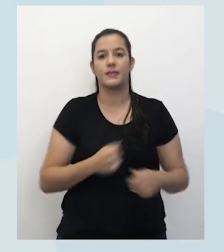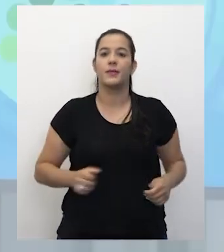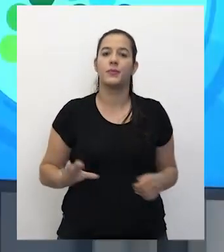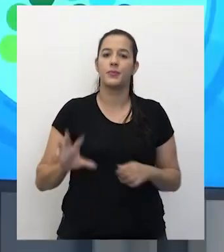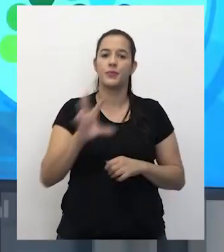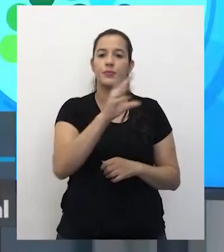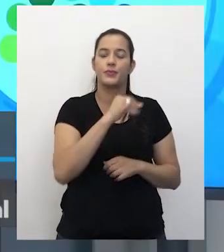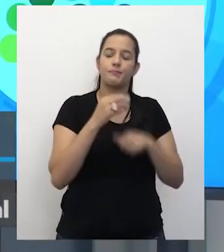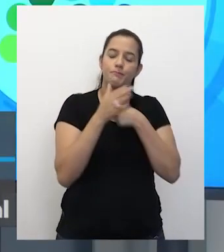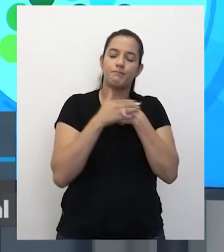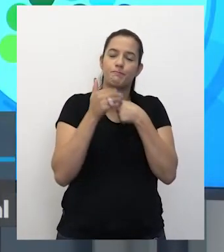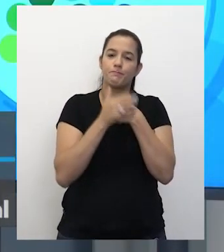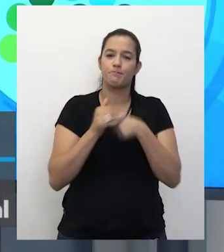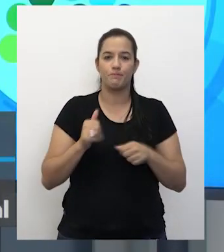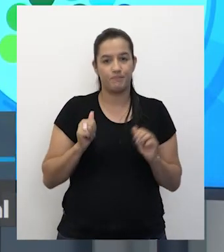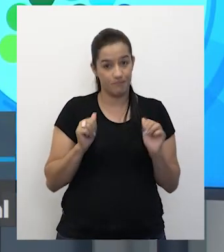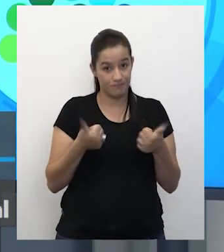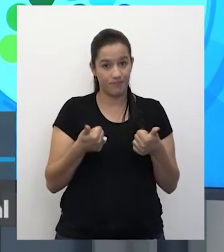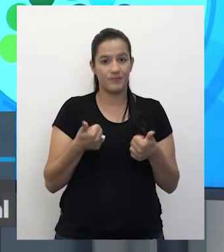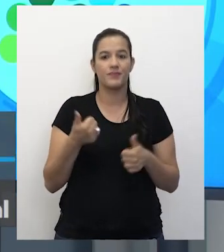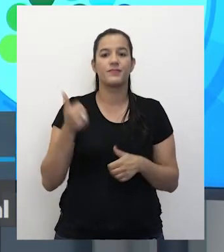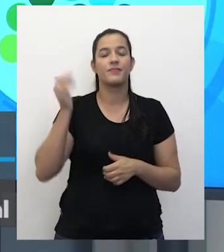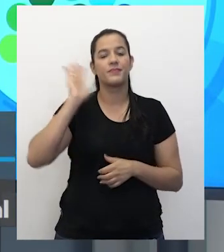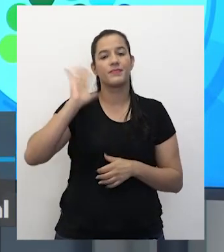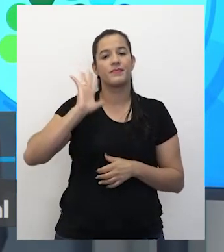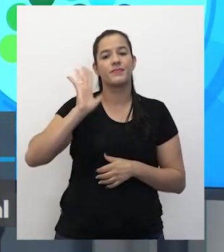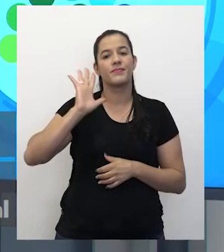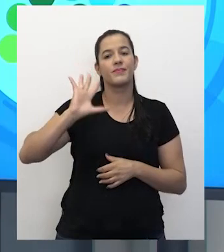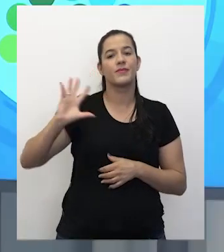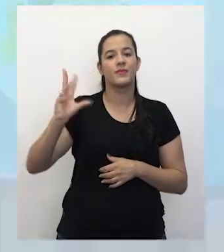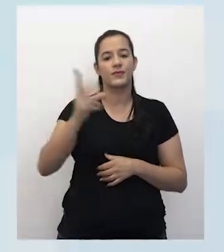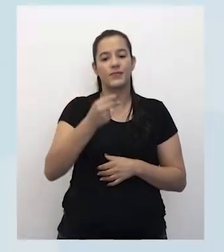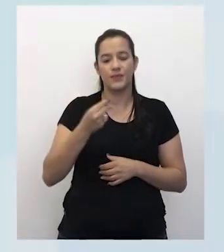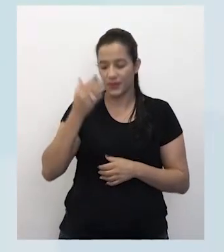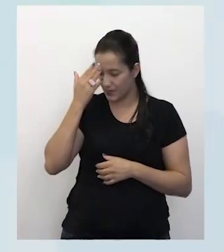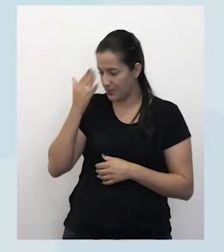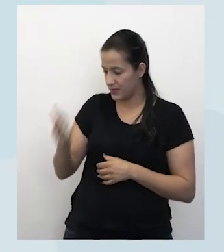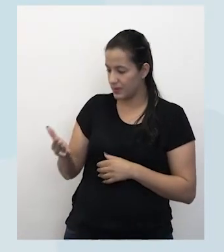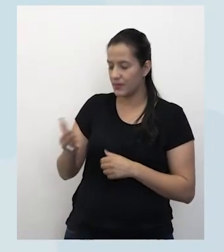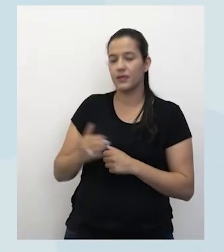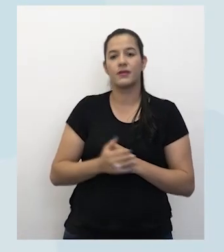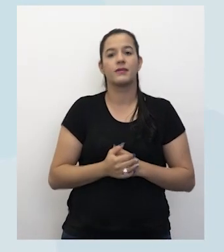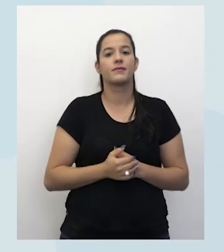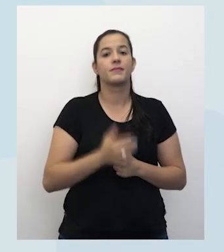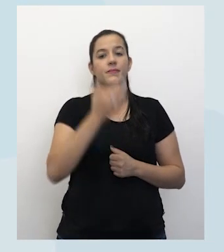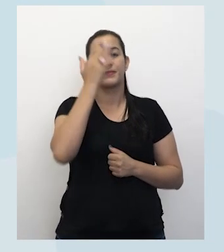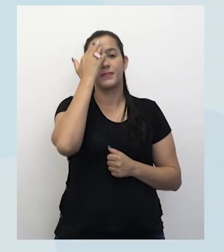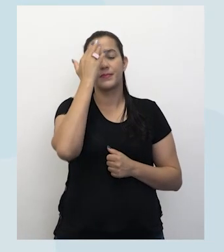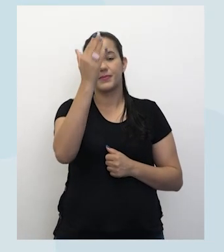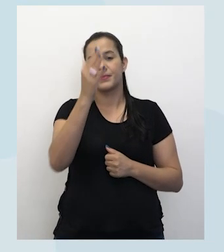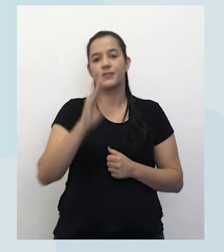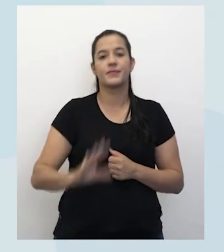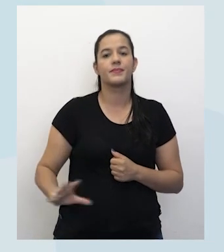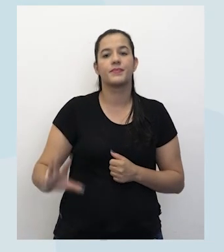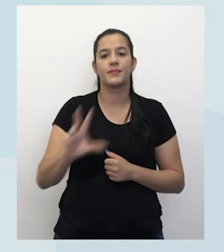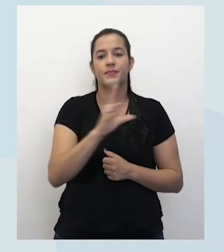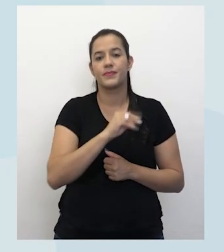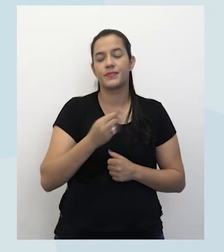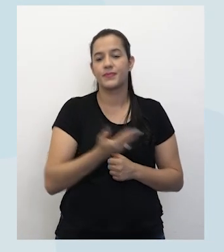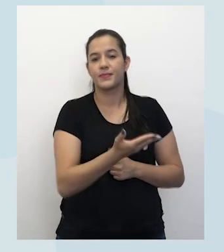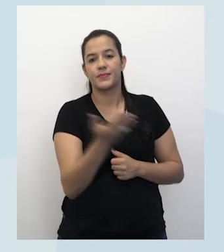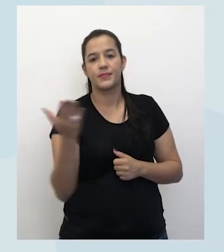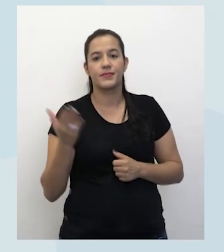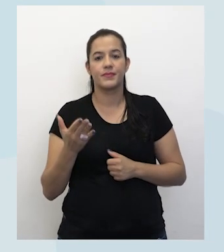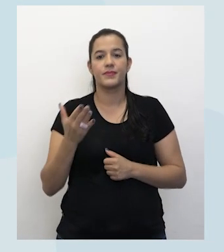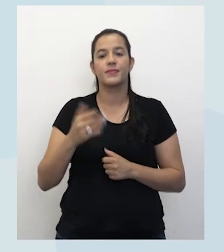e aconchegados. Um grande, grande beijo a todos. Meu querido amigo Anderson, muito obrigada. Eu que agradeço. Obrigado,